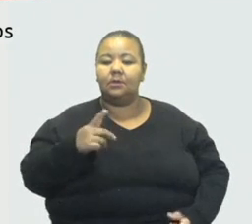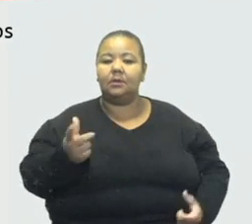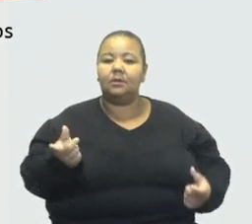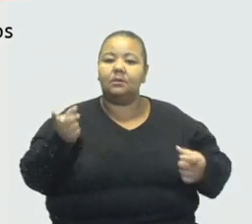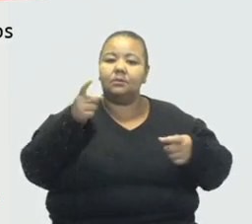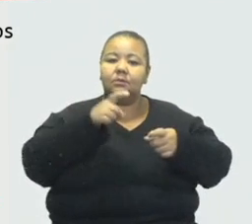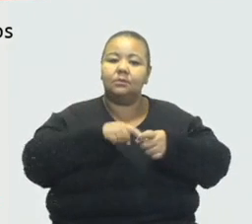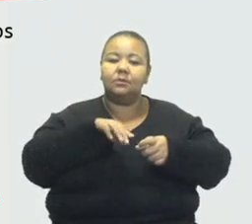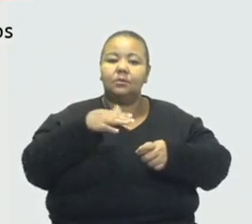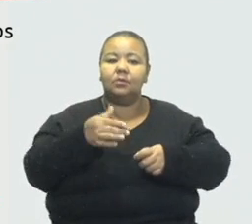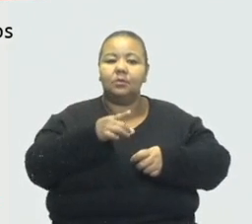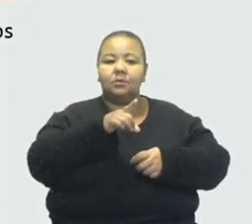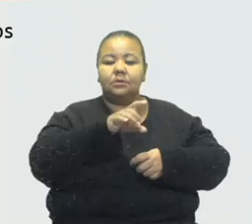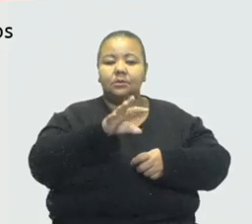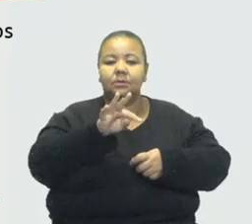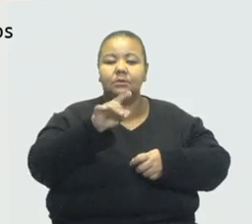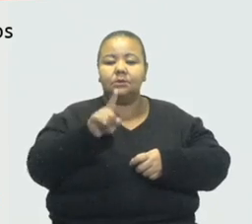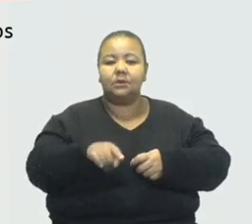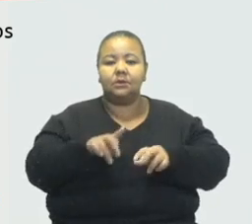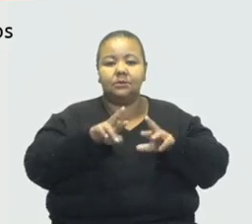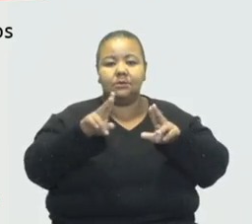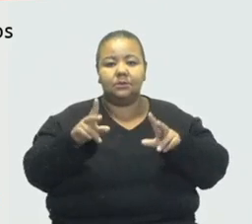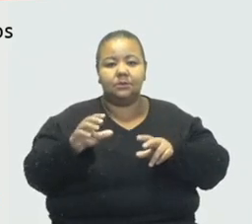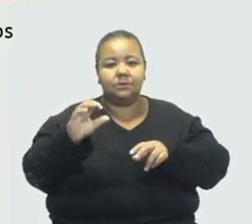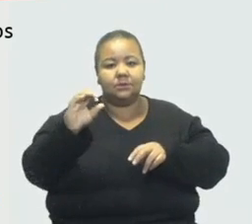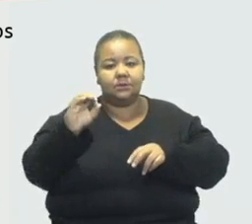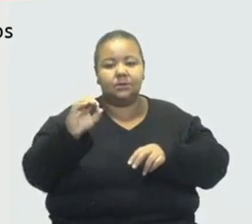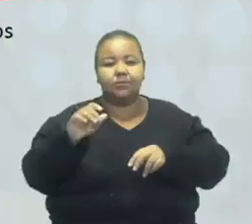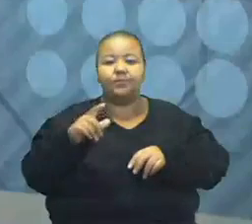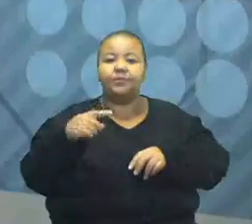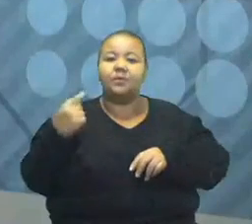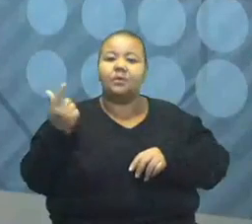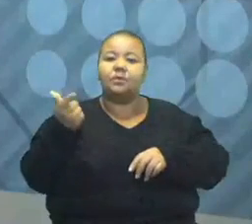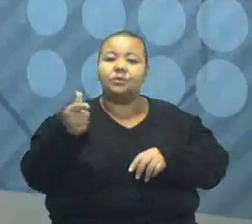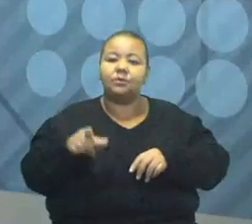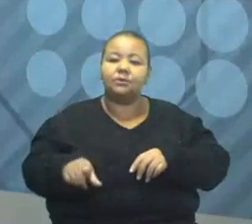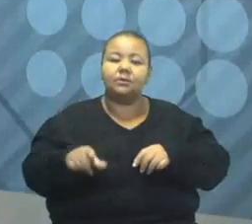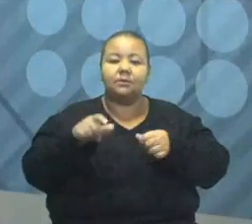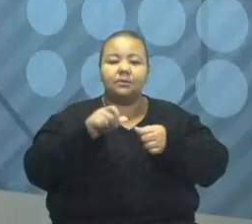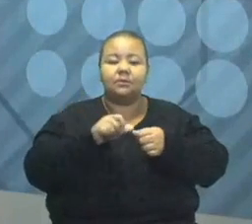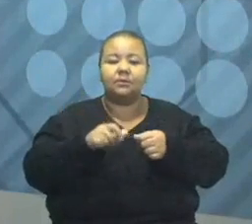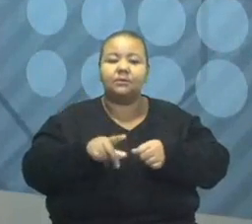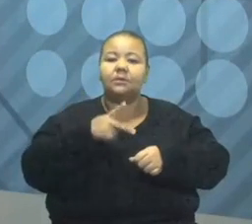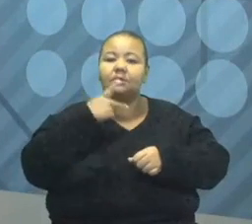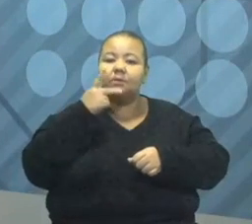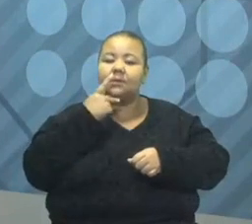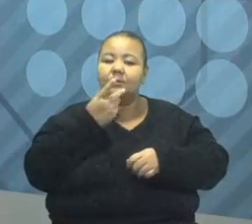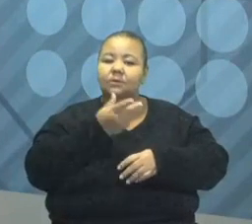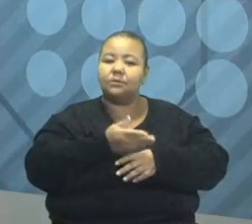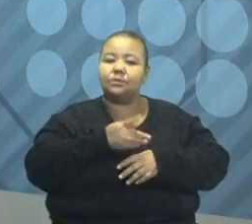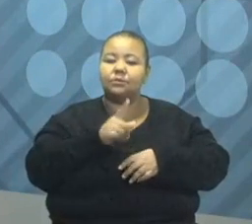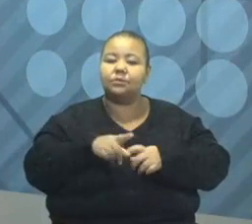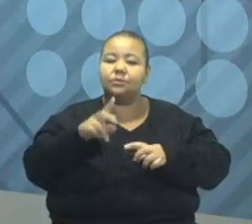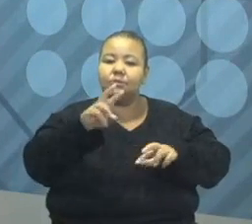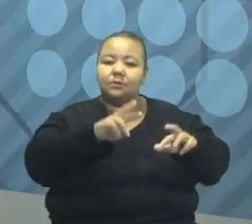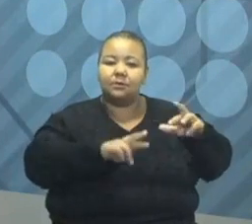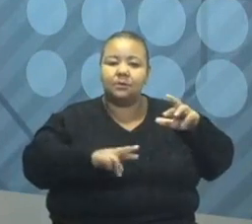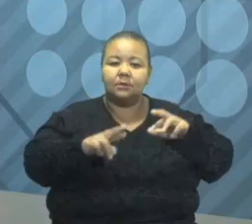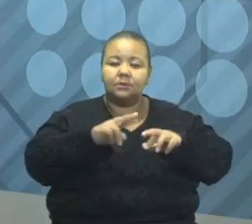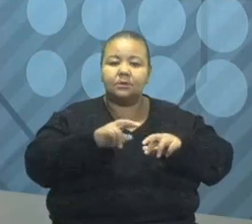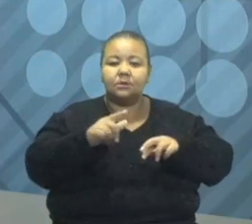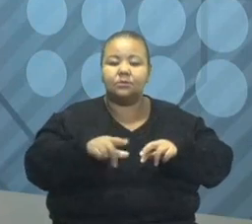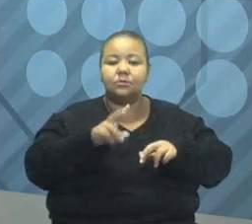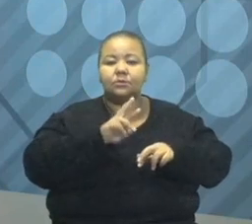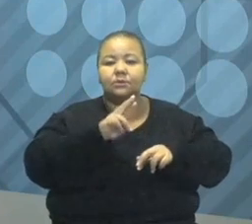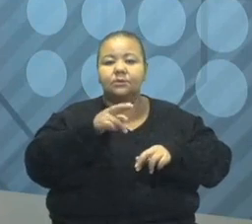o determinante é diferente de zero. Então, a gente consegue afirmar isso analisando